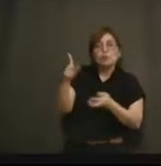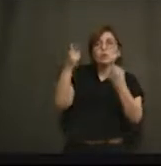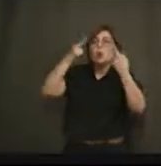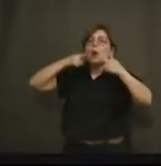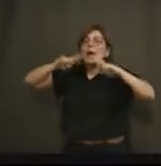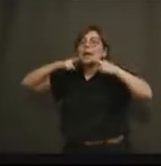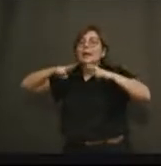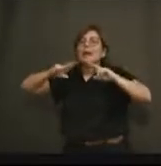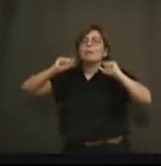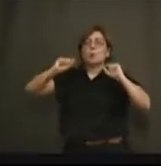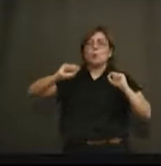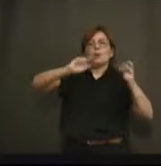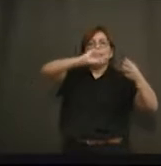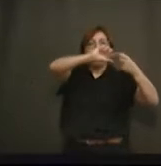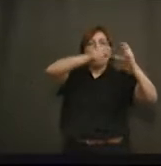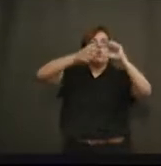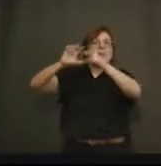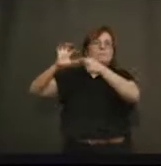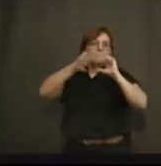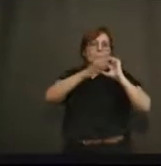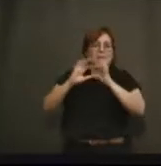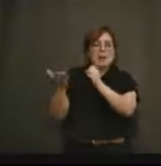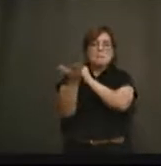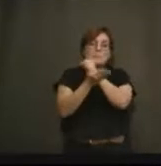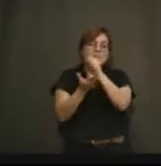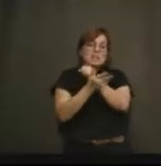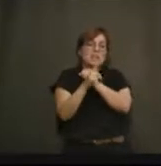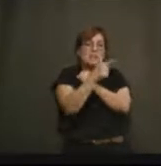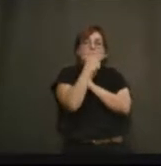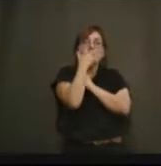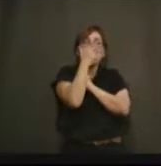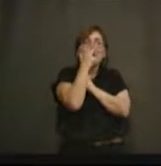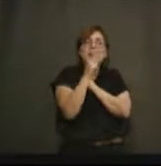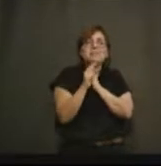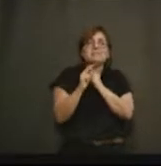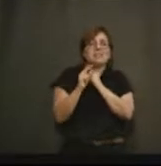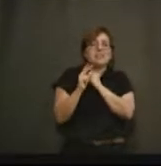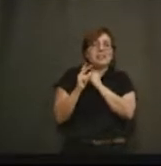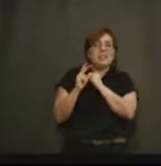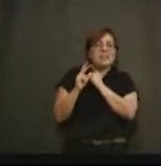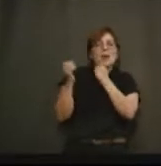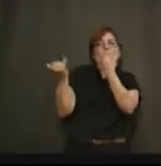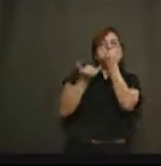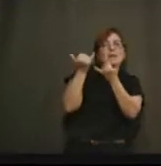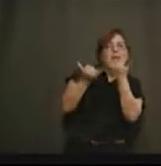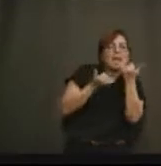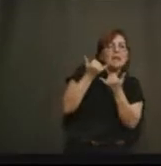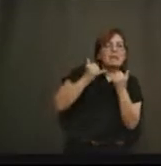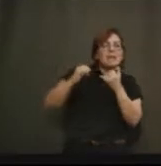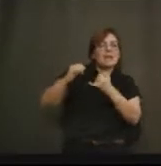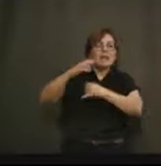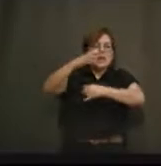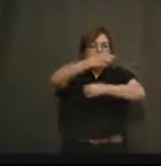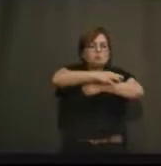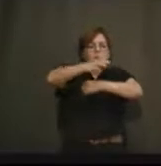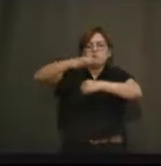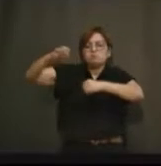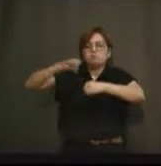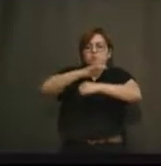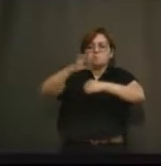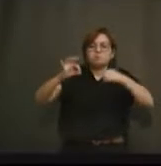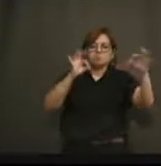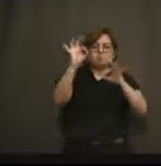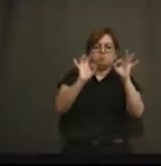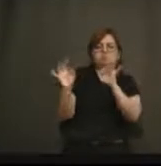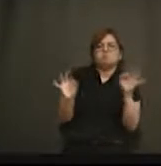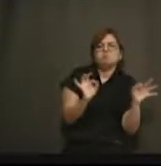a Olimpíada é baseada em quebra-cabeças e que deveria ser baseada em conhecimento. Ele chegou a usar